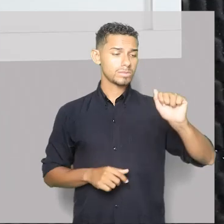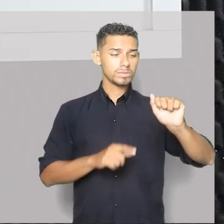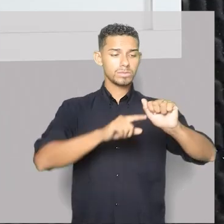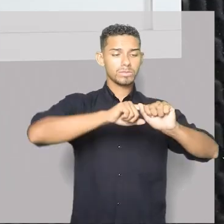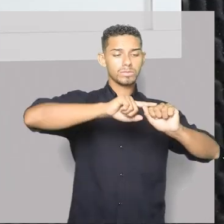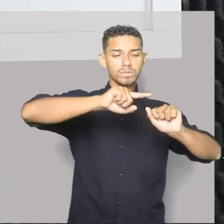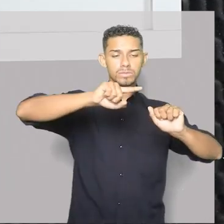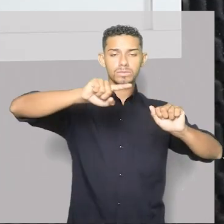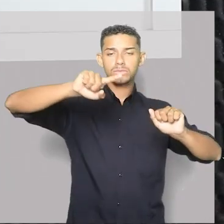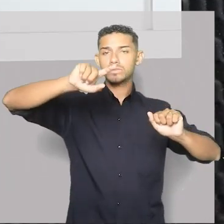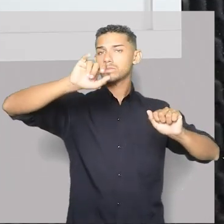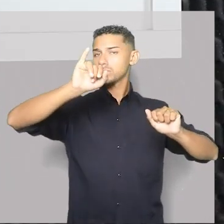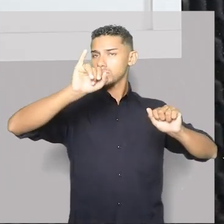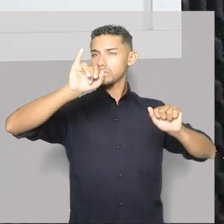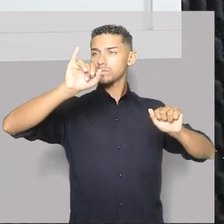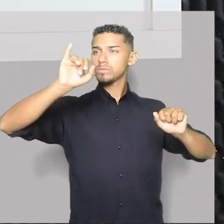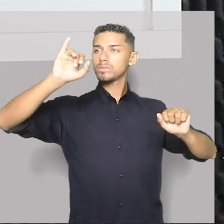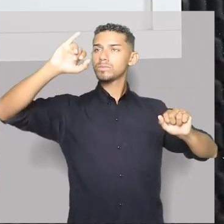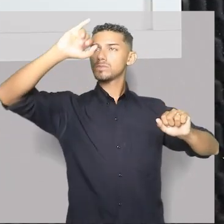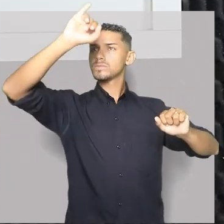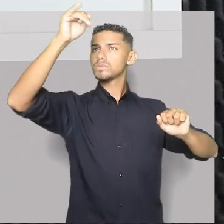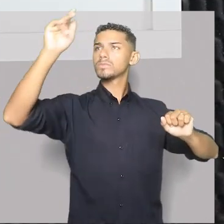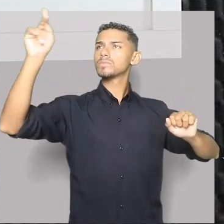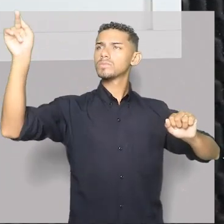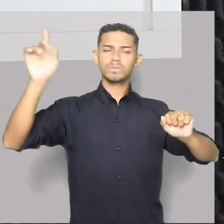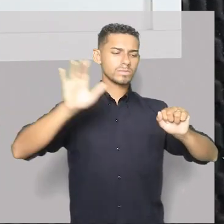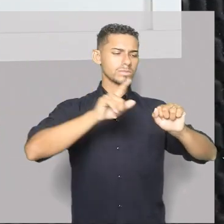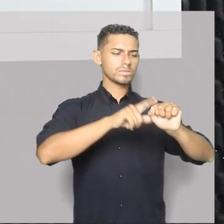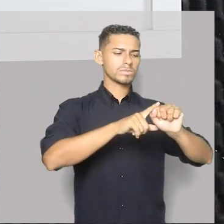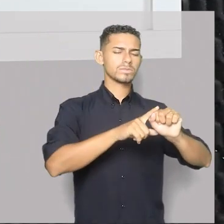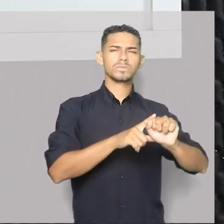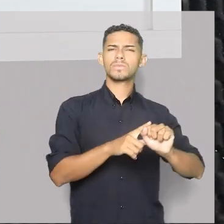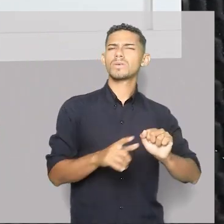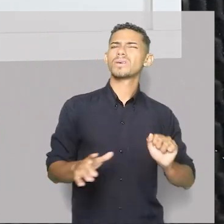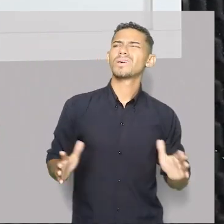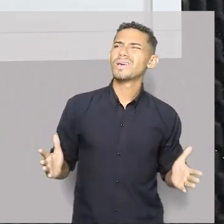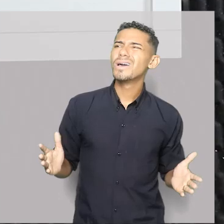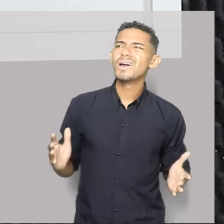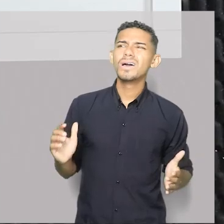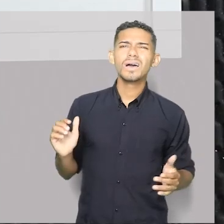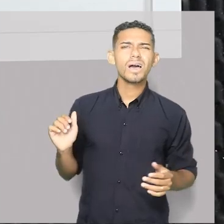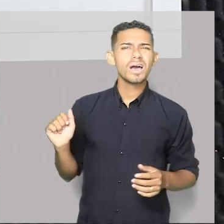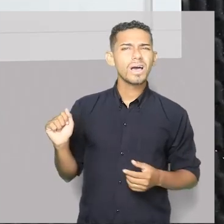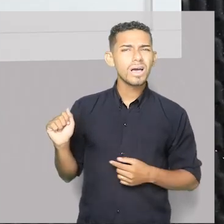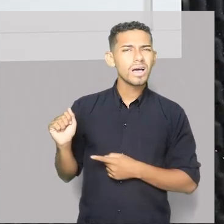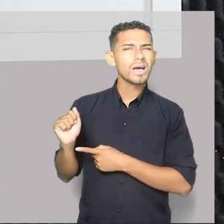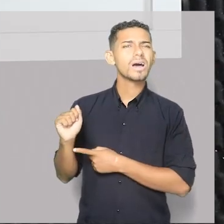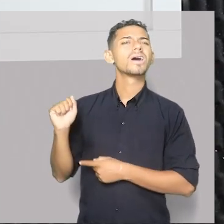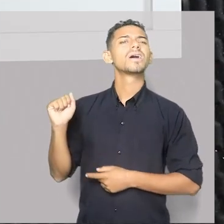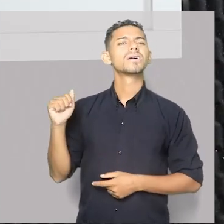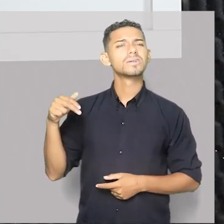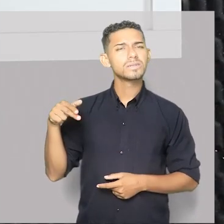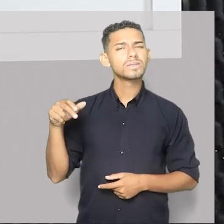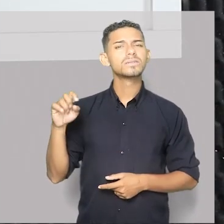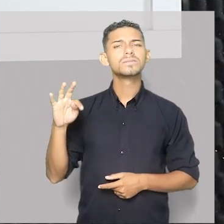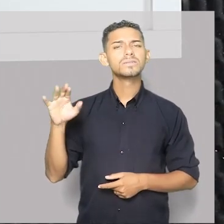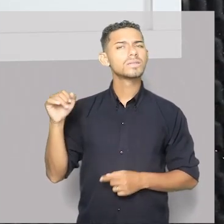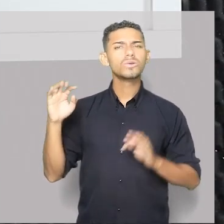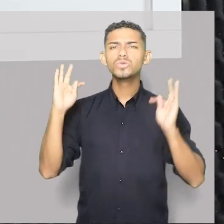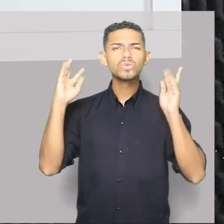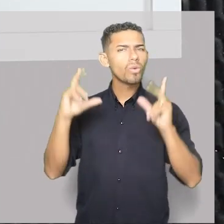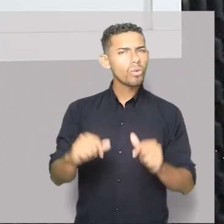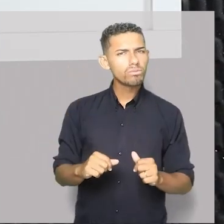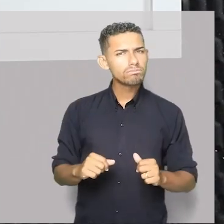o J e o K. Raíssa, se você falou que o A é ancestral comum de todo